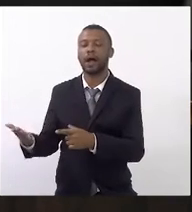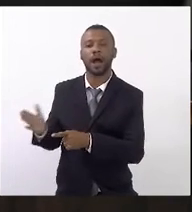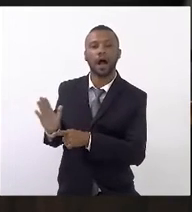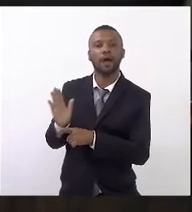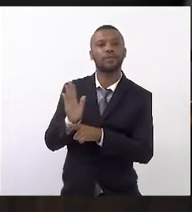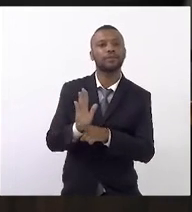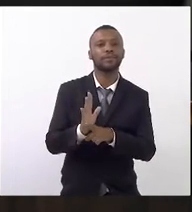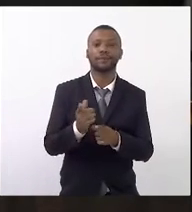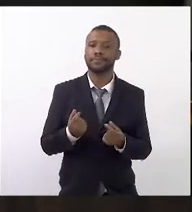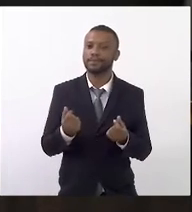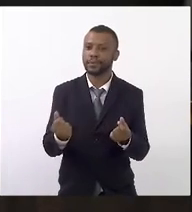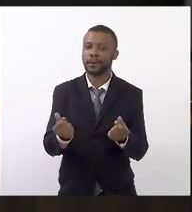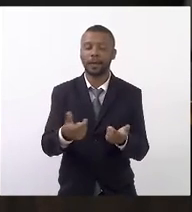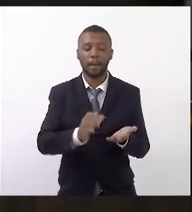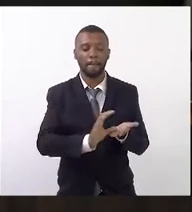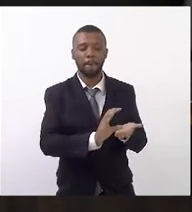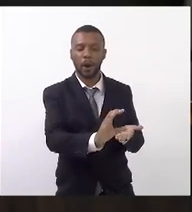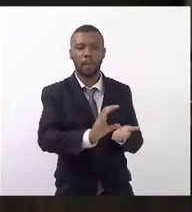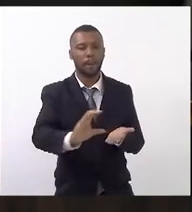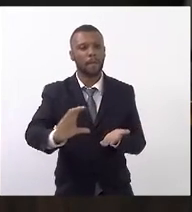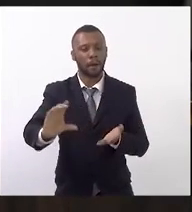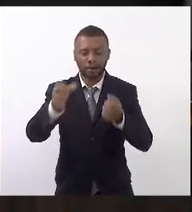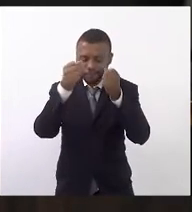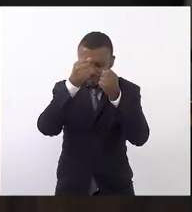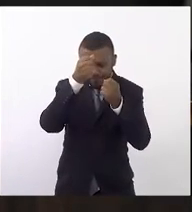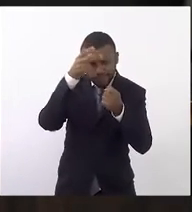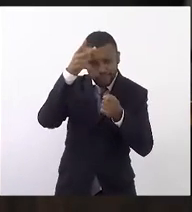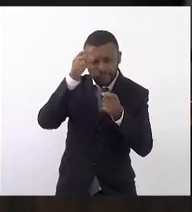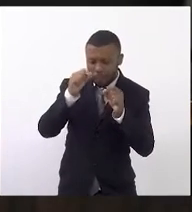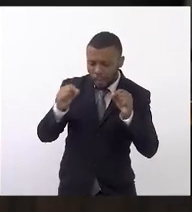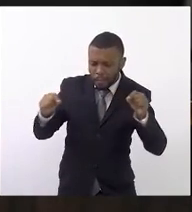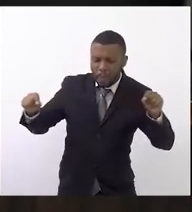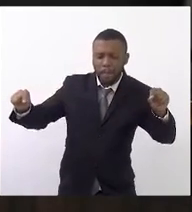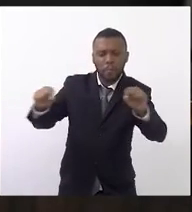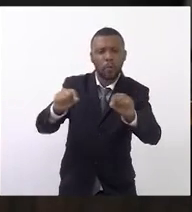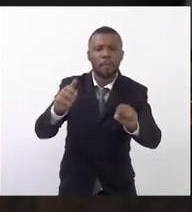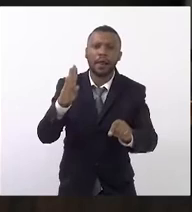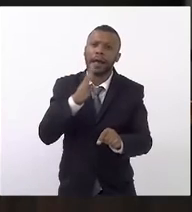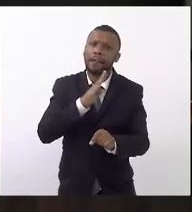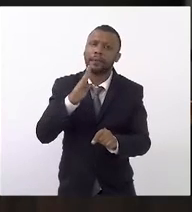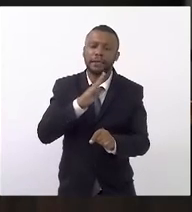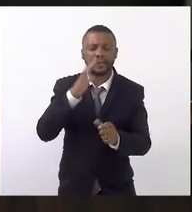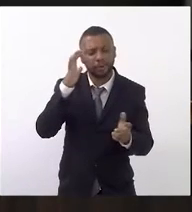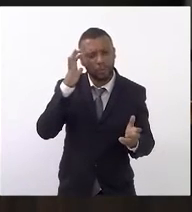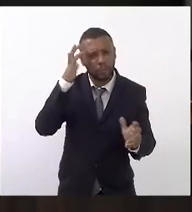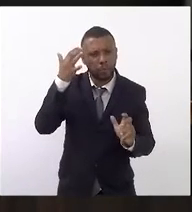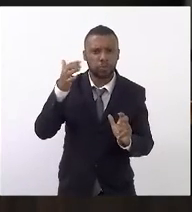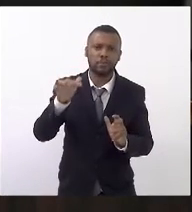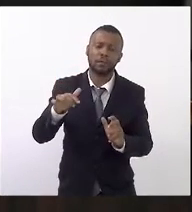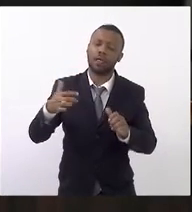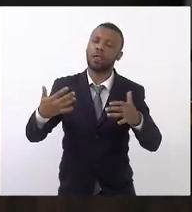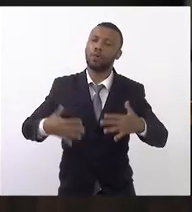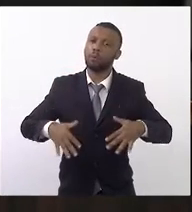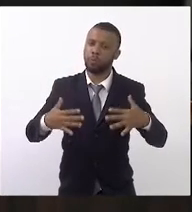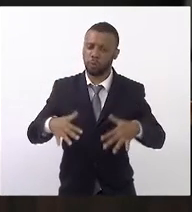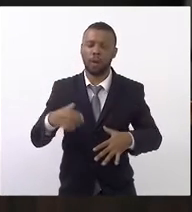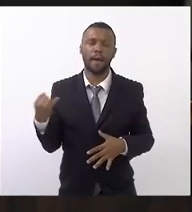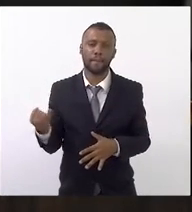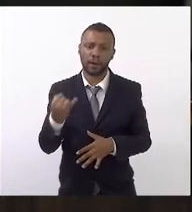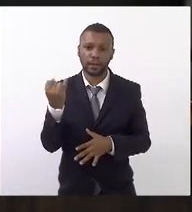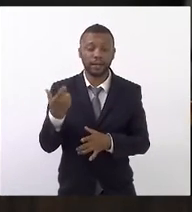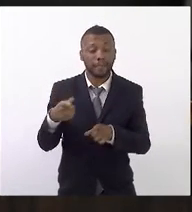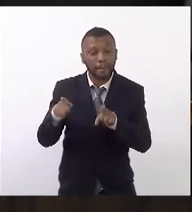a todos os municípios afetados pela emergência, calamidade pública de muita valia, inclusive os últimos